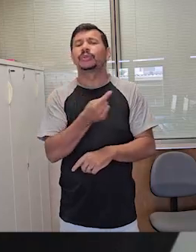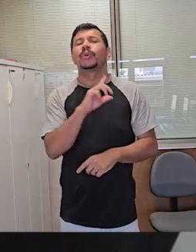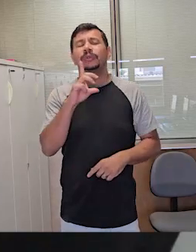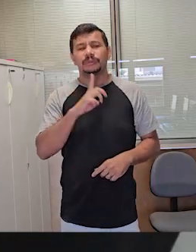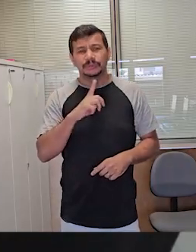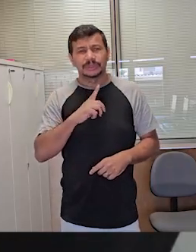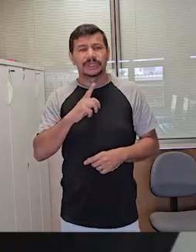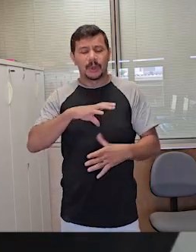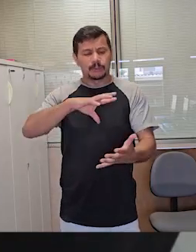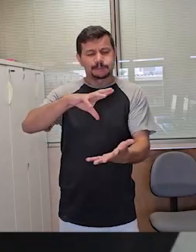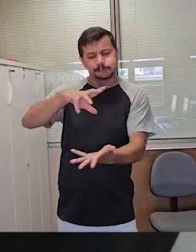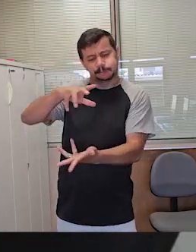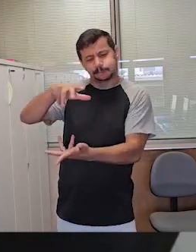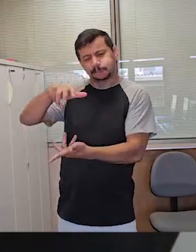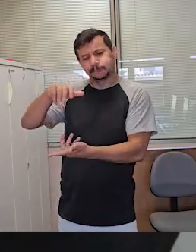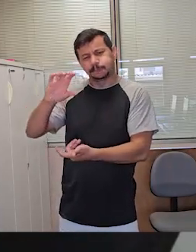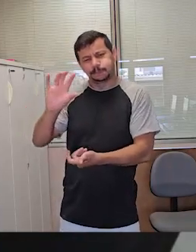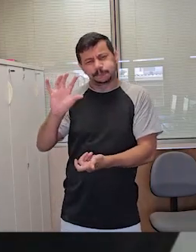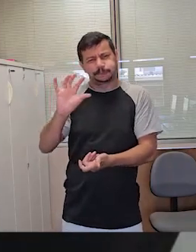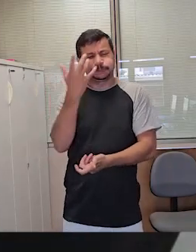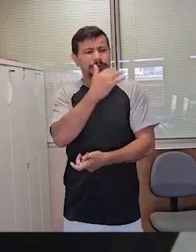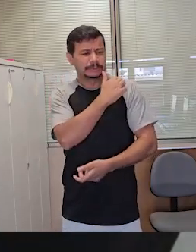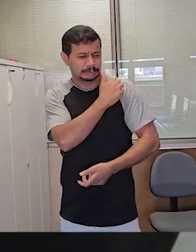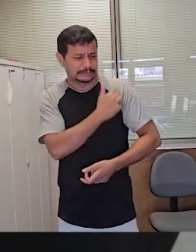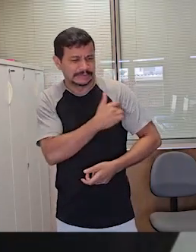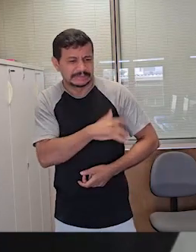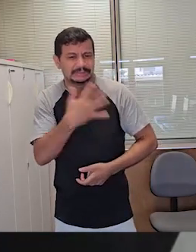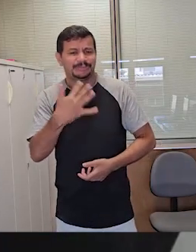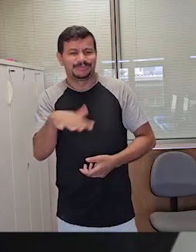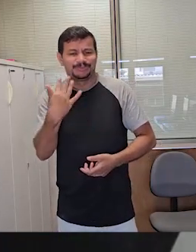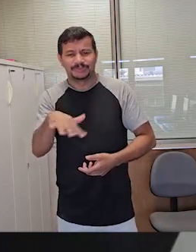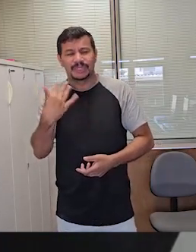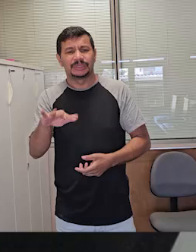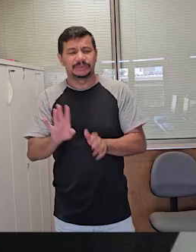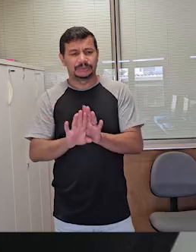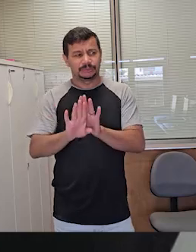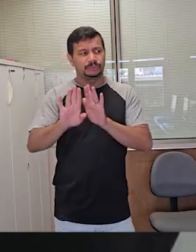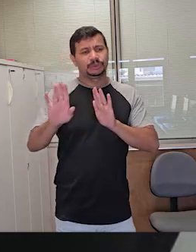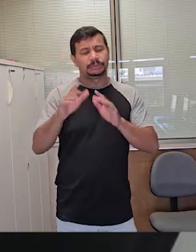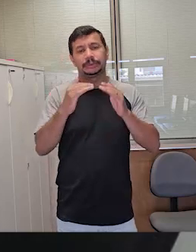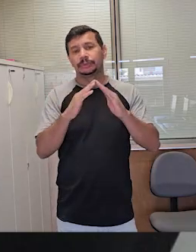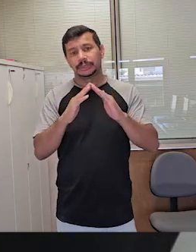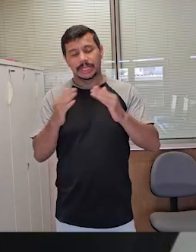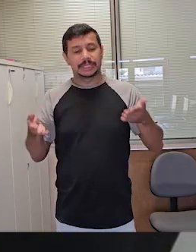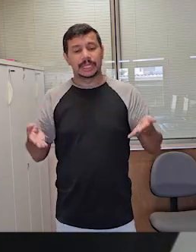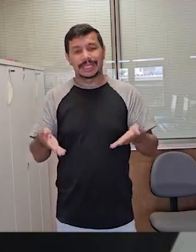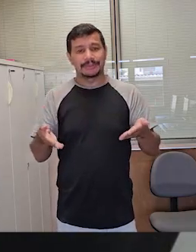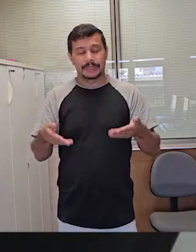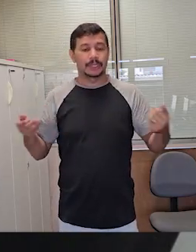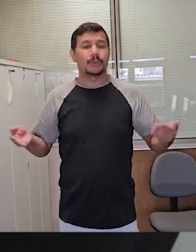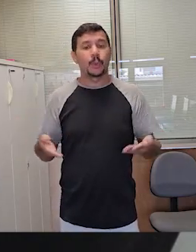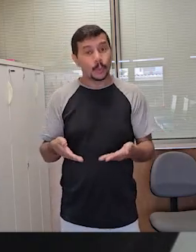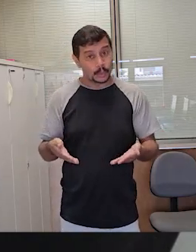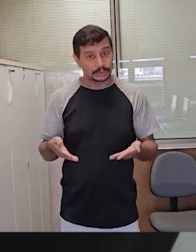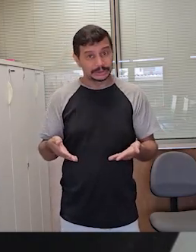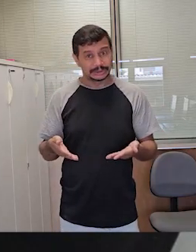fomos campeões mundiais. Entre as Lerdort foram um motivo de afastamento por muitos trabalhadores. E hoje, é claro, depois dos